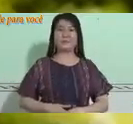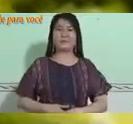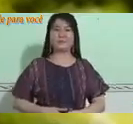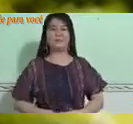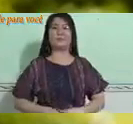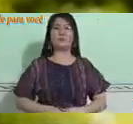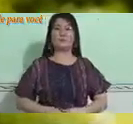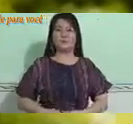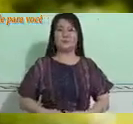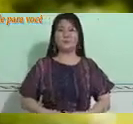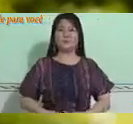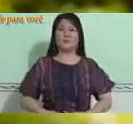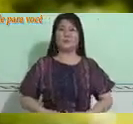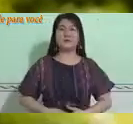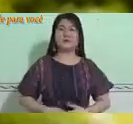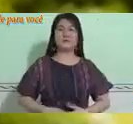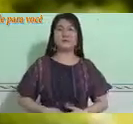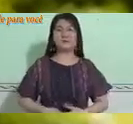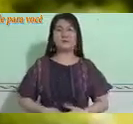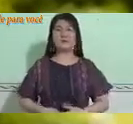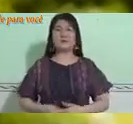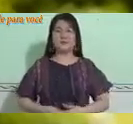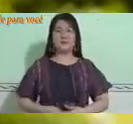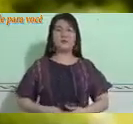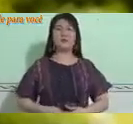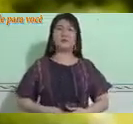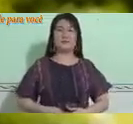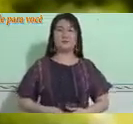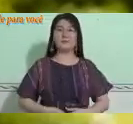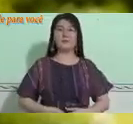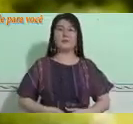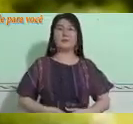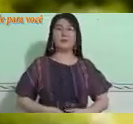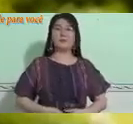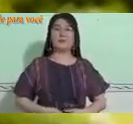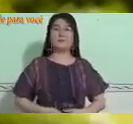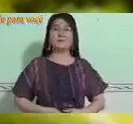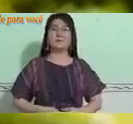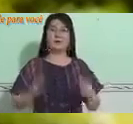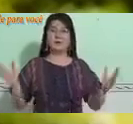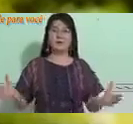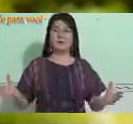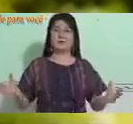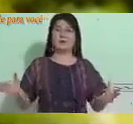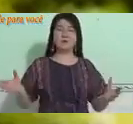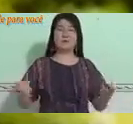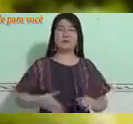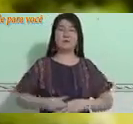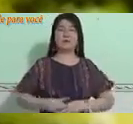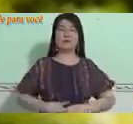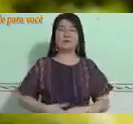FEITOTRATAMNTO. O tratamento da asma é feito por toda a vida e consiste no uso de remédios inalatórios e evitar o contato com